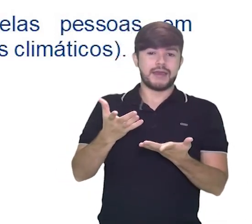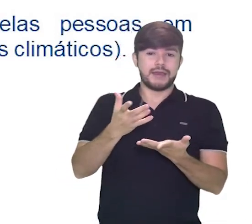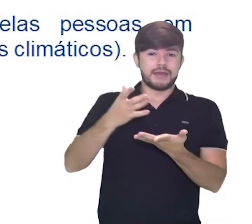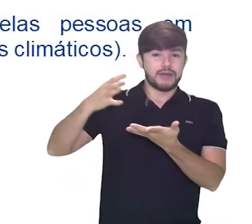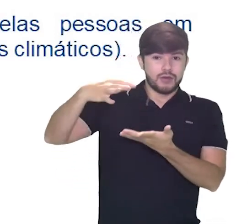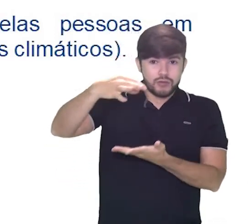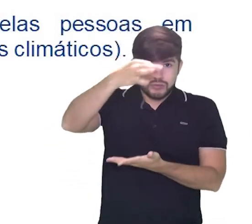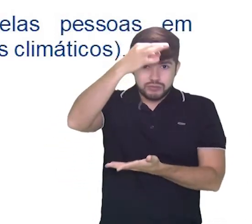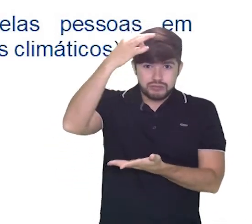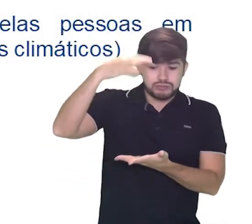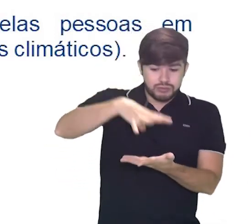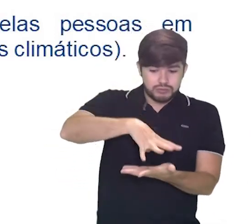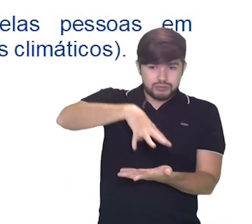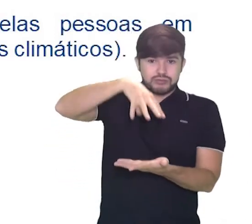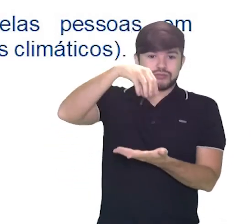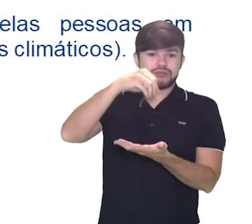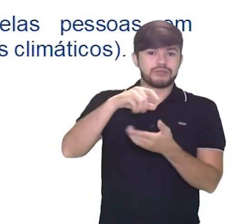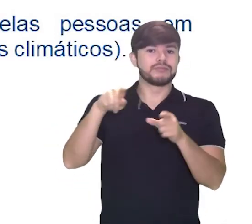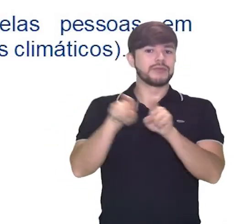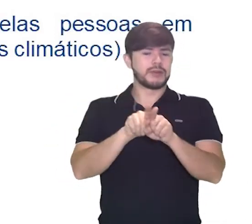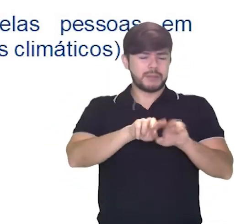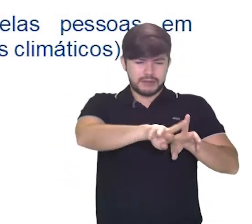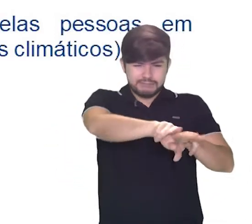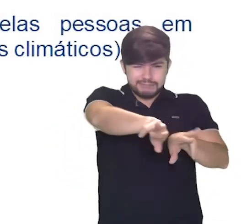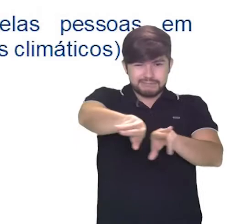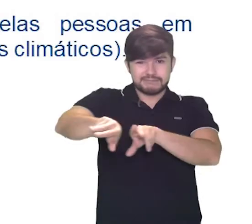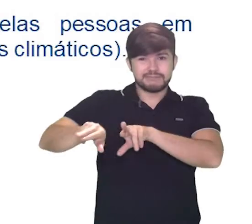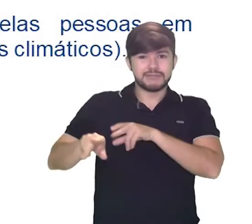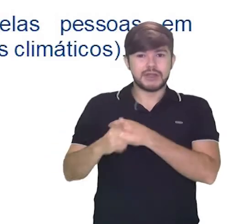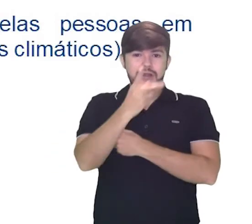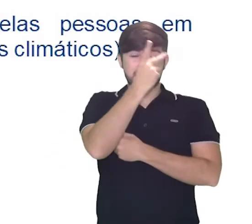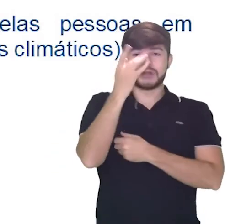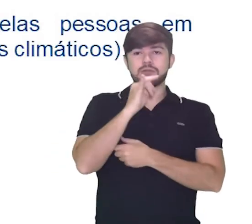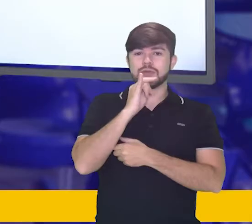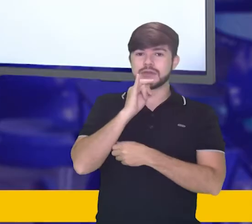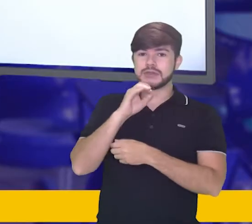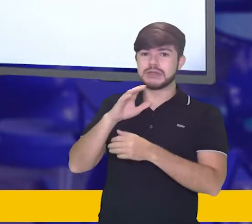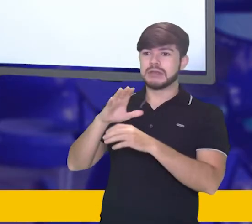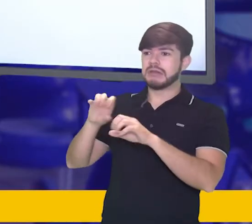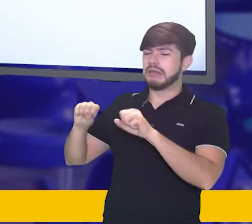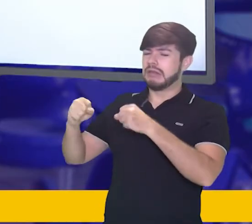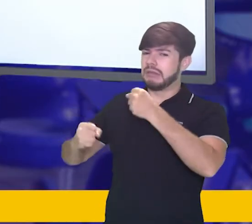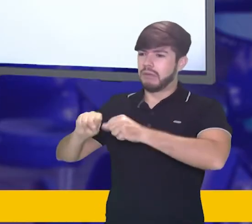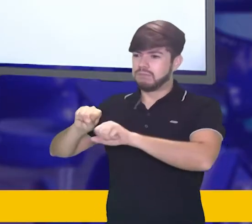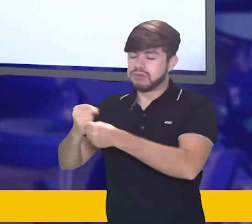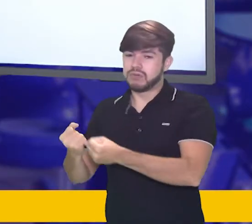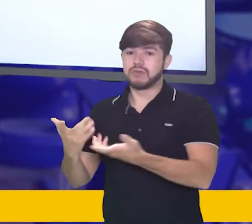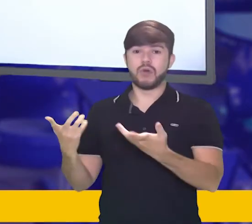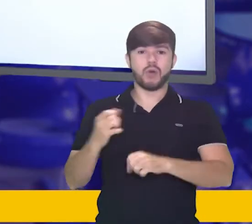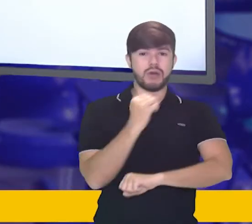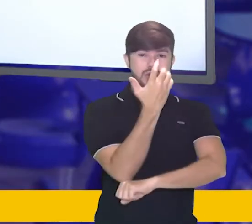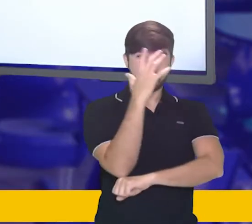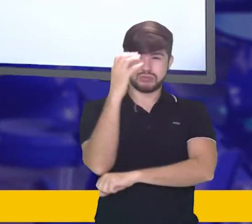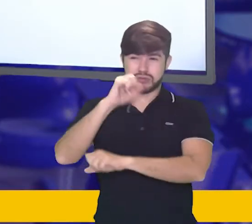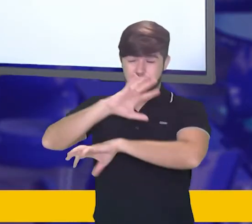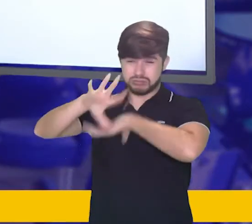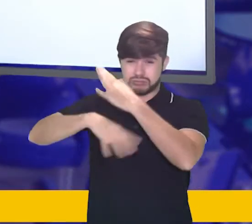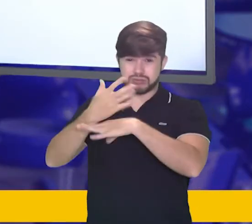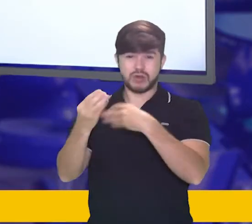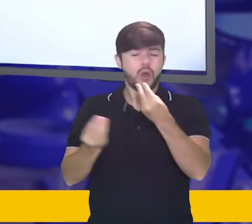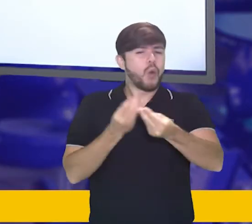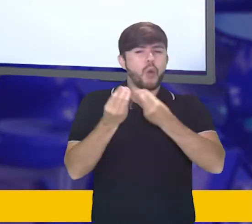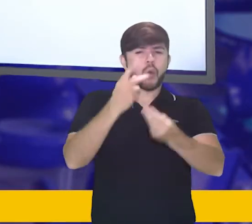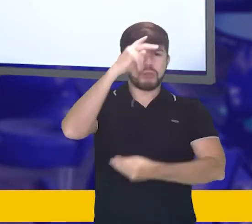de espiritualidade utilizadas pelas pessoas em determinadas situações, como acidentes, fenômenos